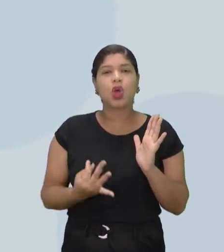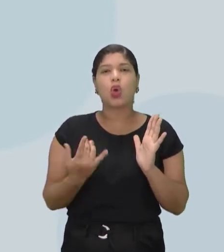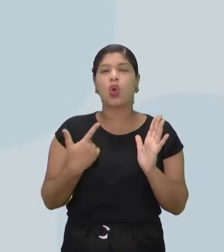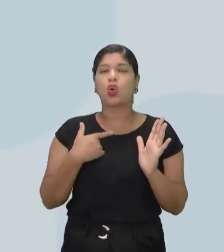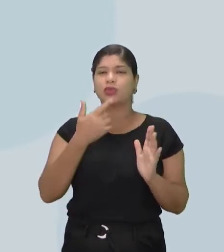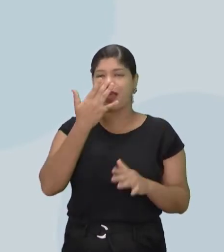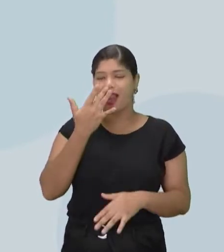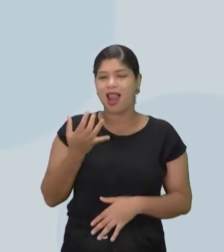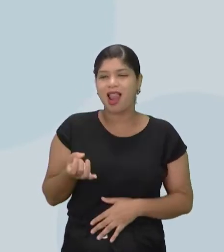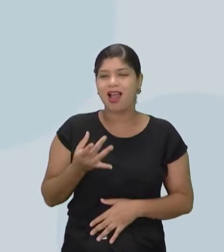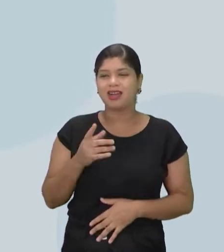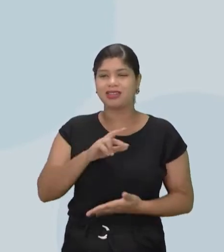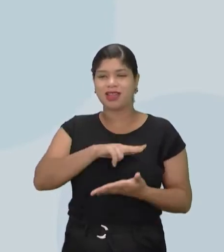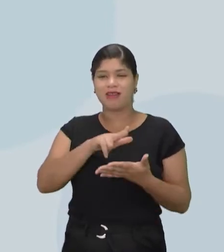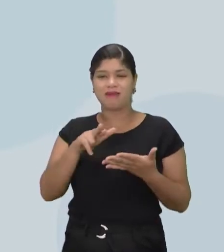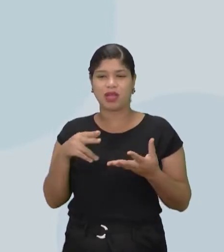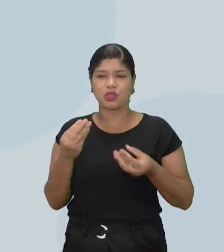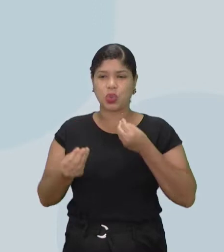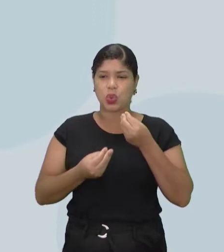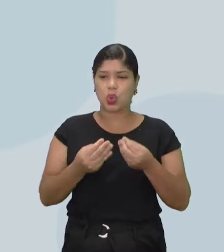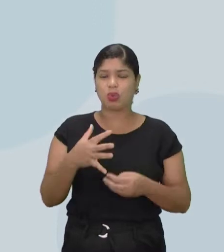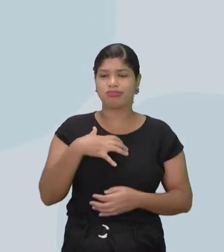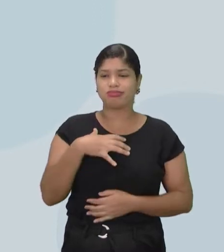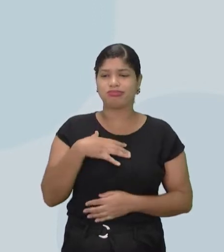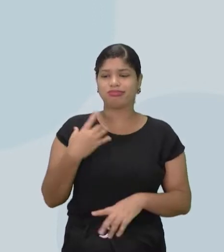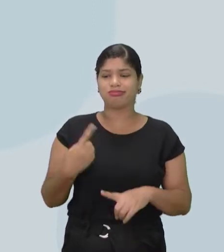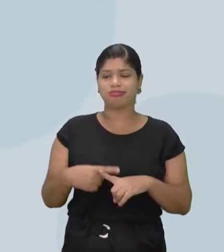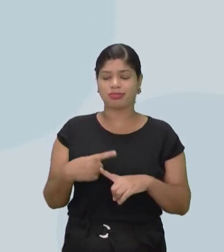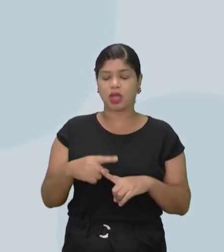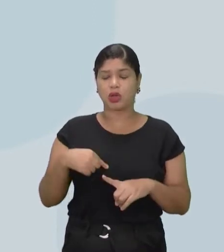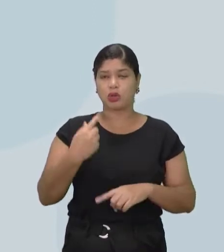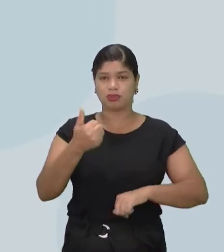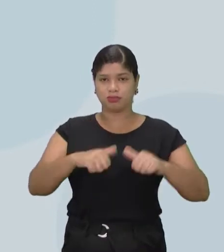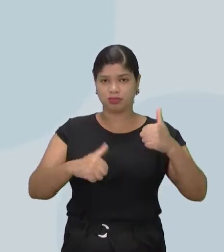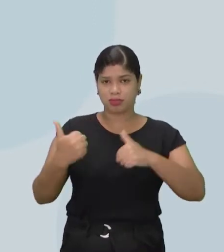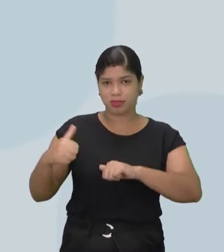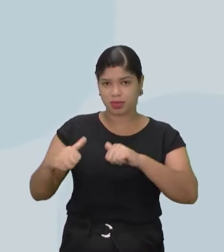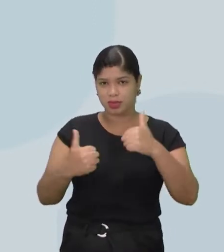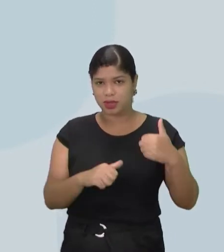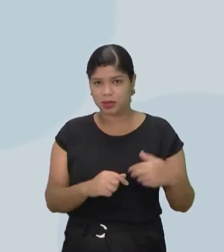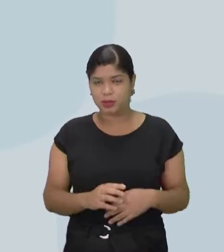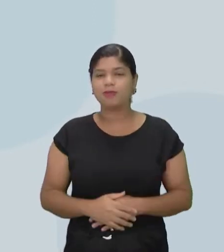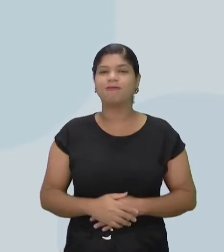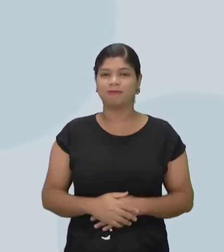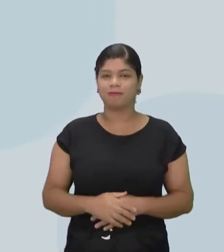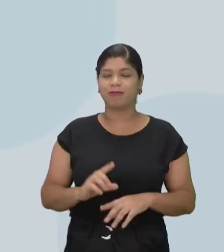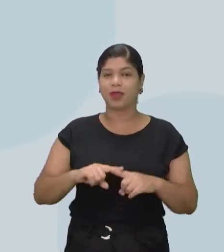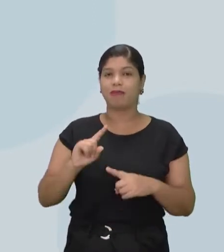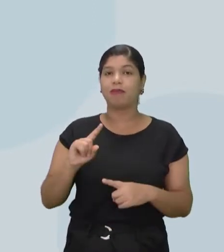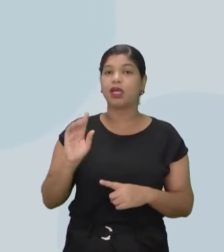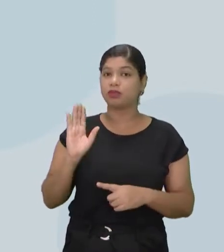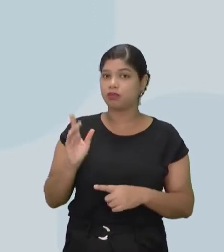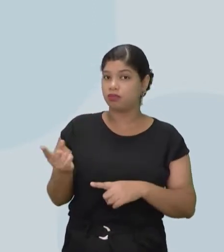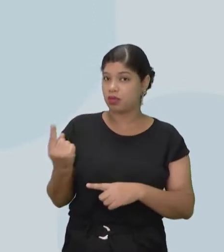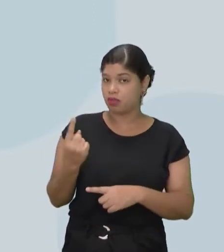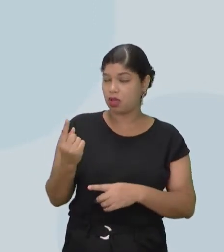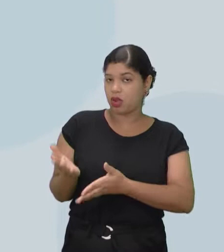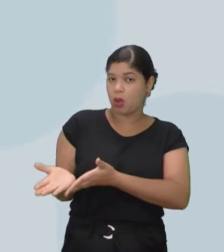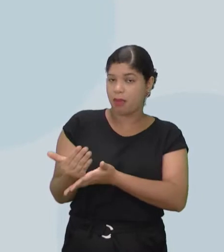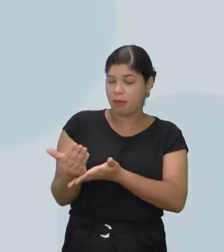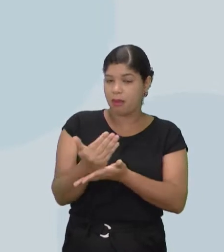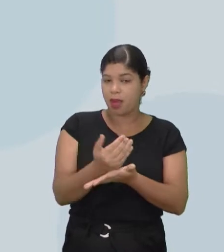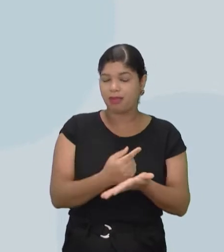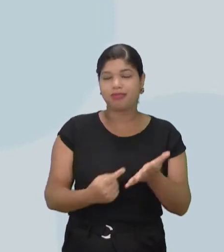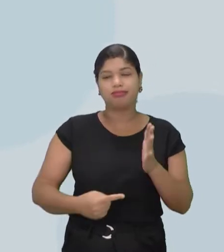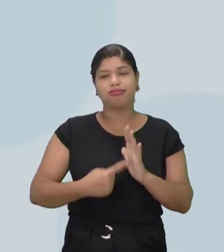funciona essas diferentes taxas, quais são os motivos. A gente vai analisar depois que a gente já coletou, já que a gente já fez esse